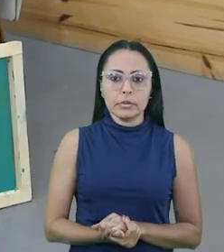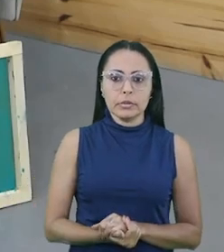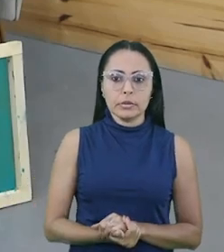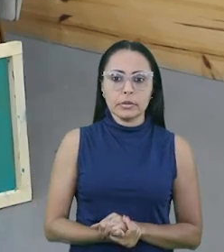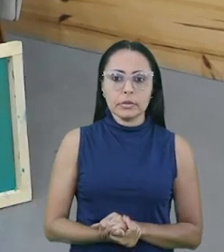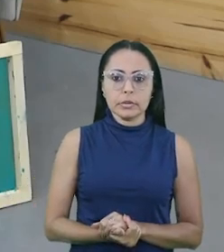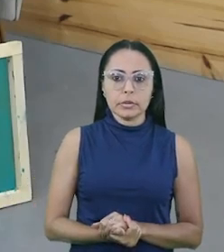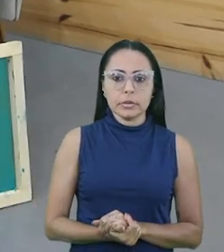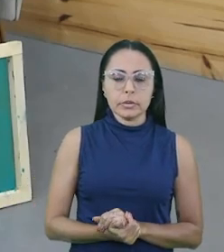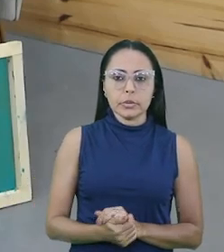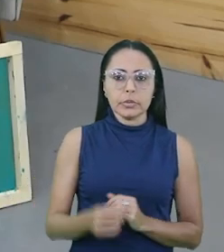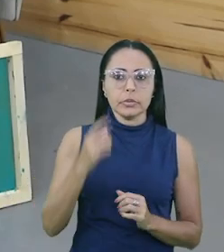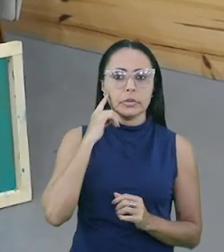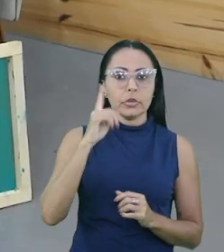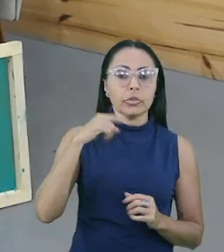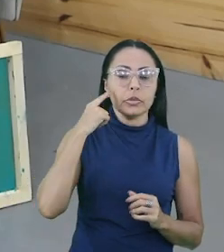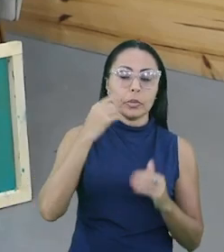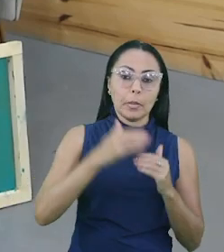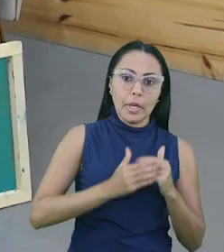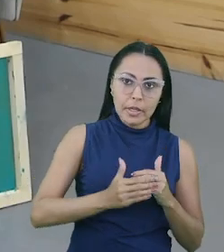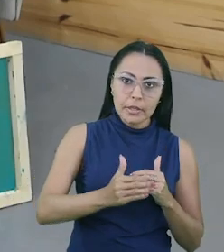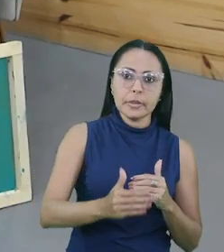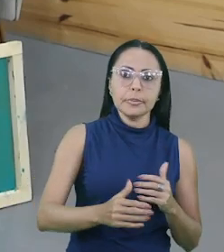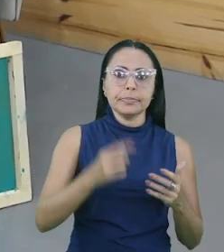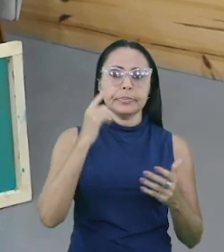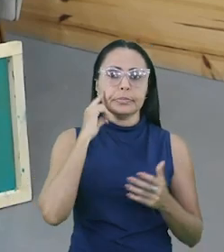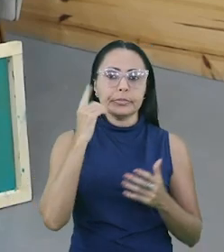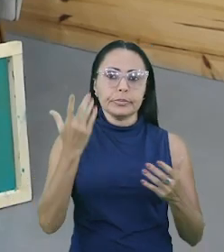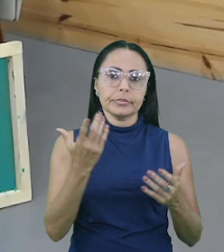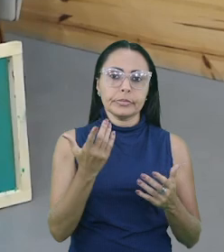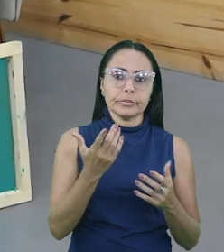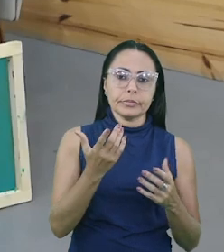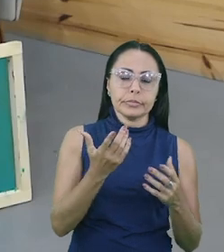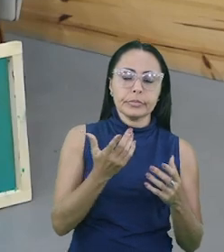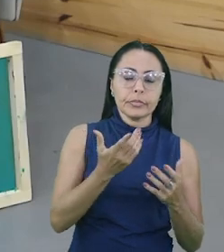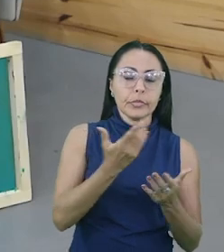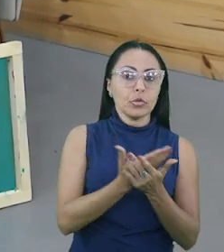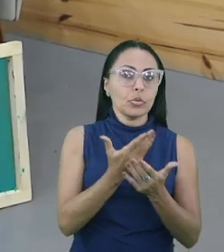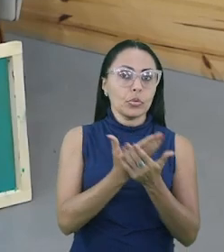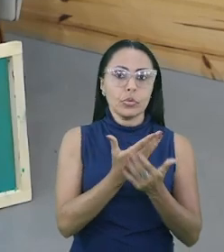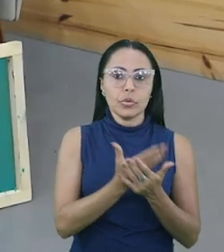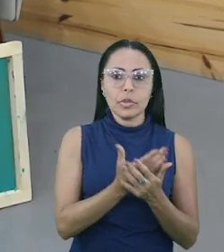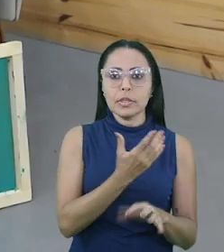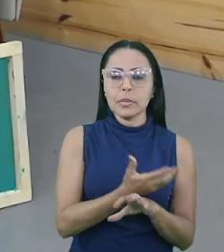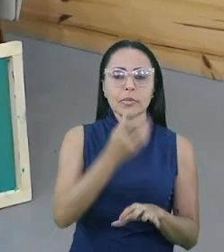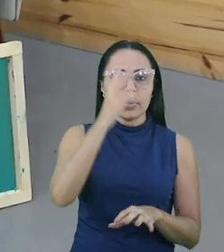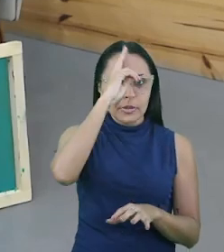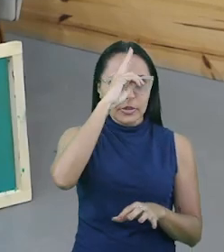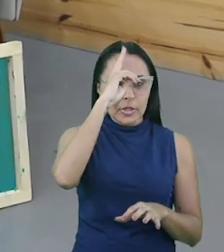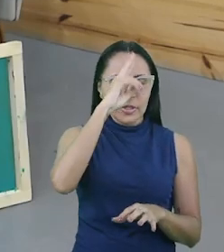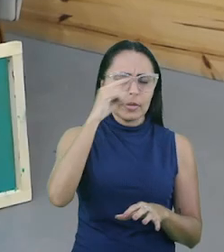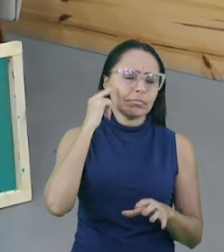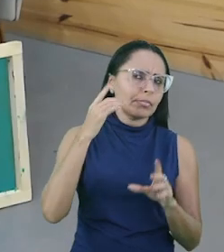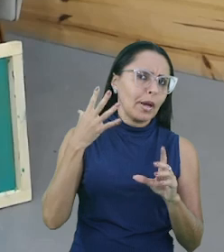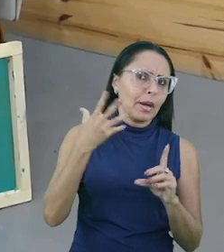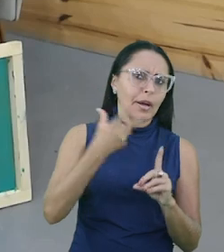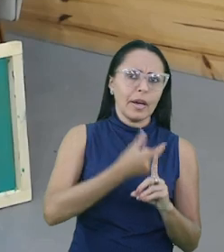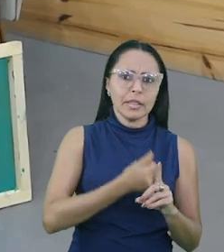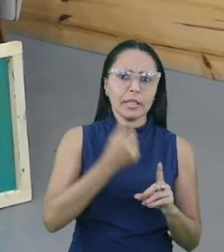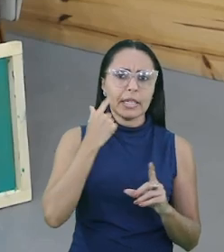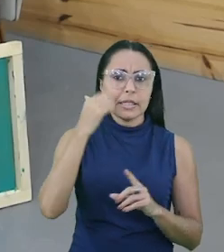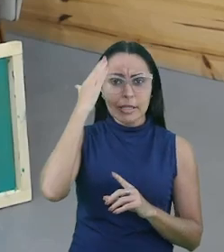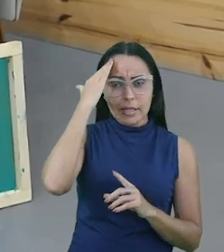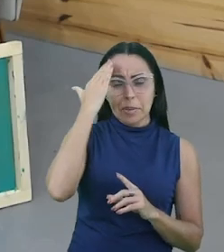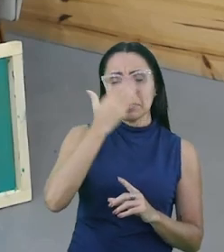E é onde a gente começa os estudos da disciplina falando um pouco sobre a história da direção de arte, até